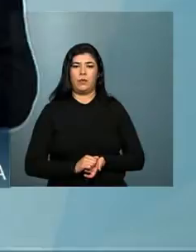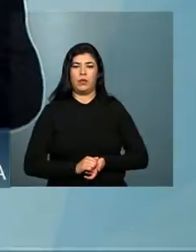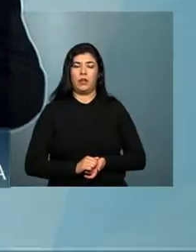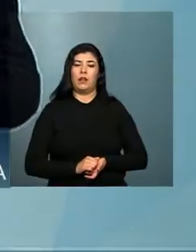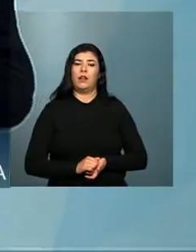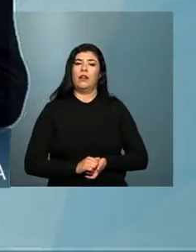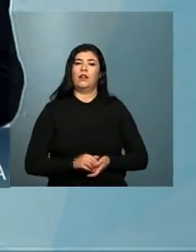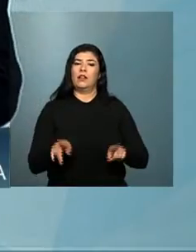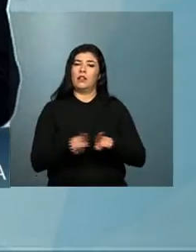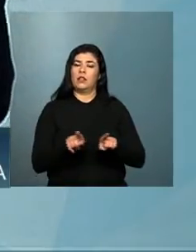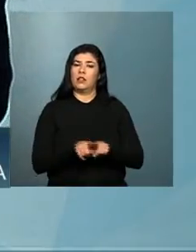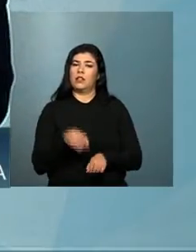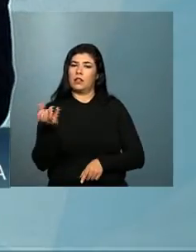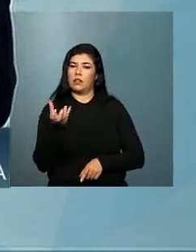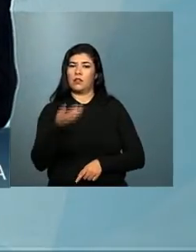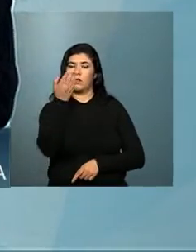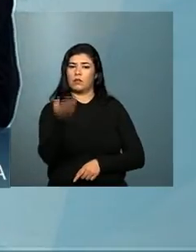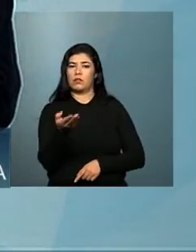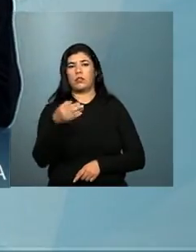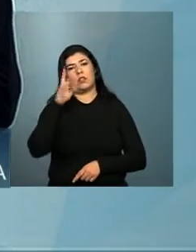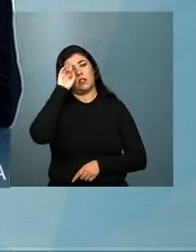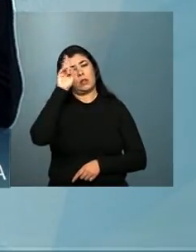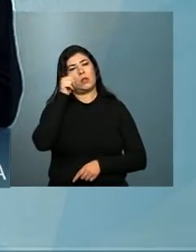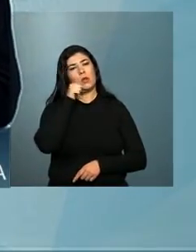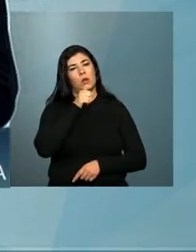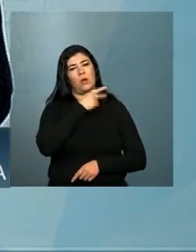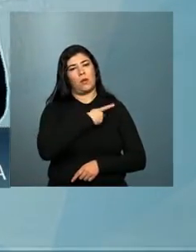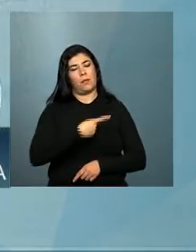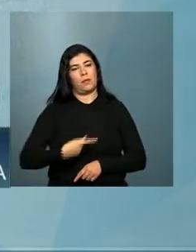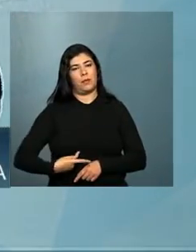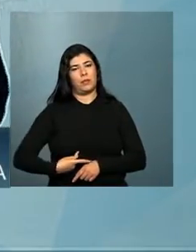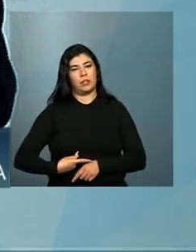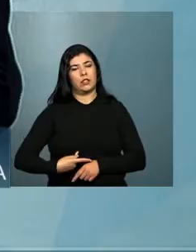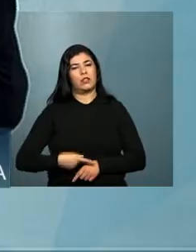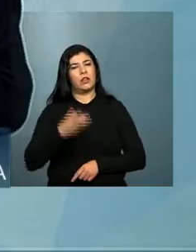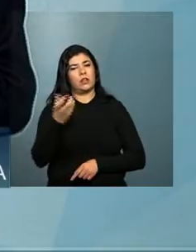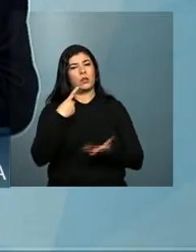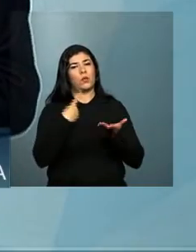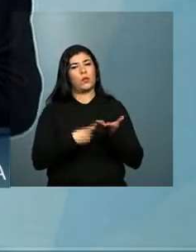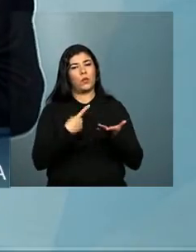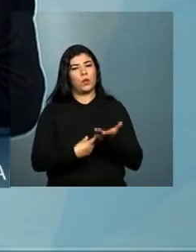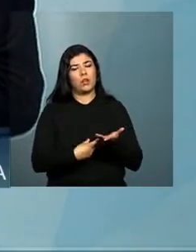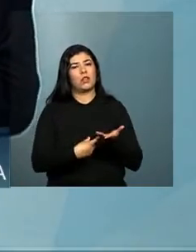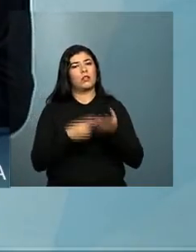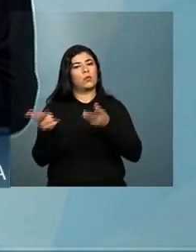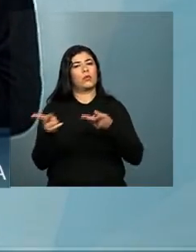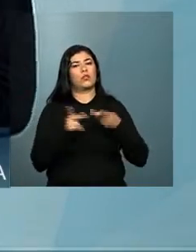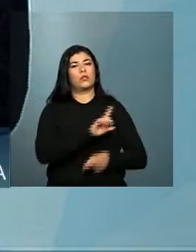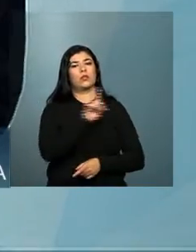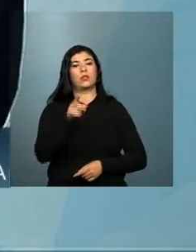quero aqui, senhora presidente, fazer um convite à senhora. Nós temos marcado para o dia 17 de